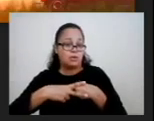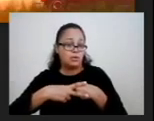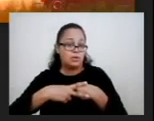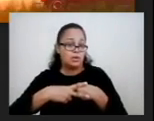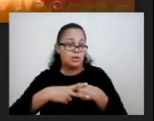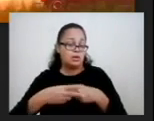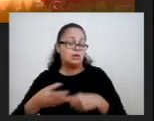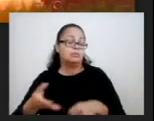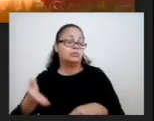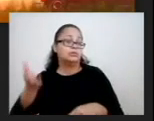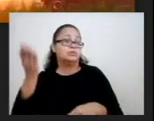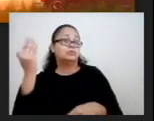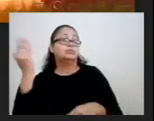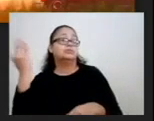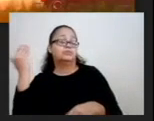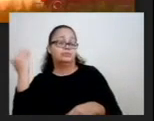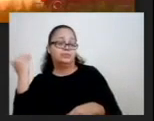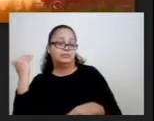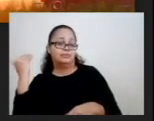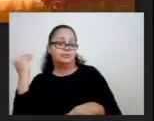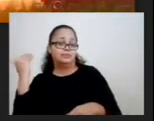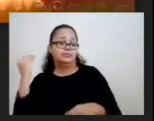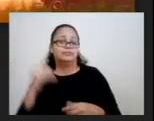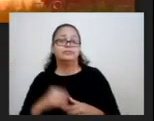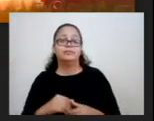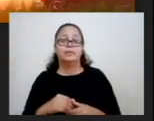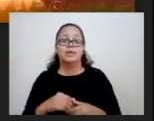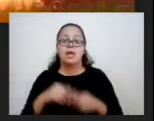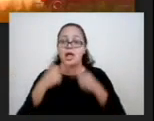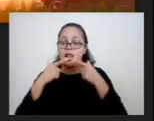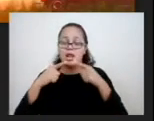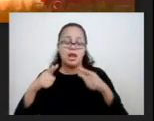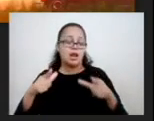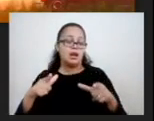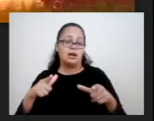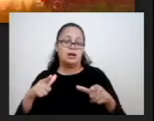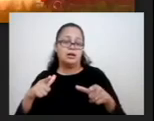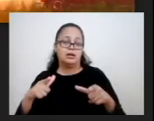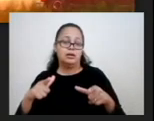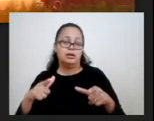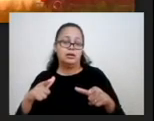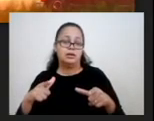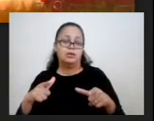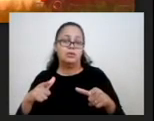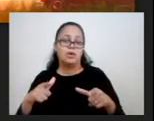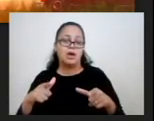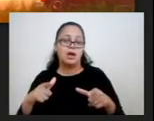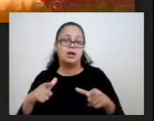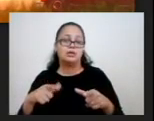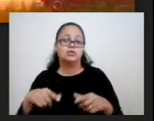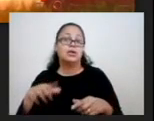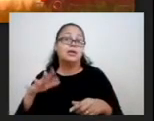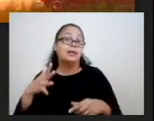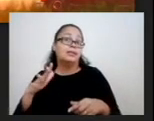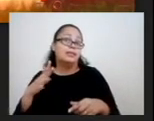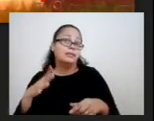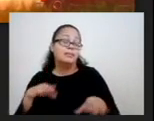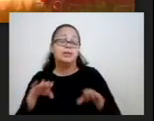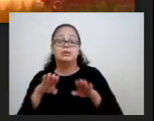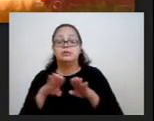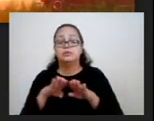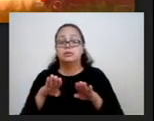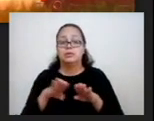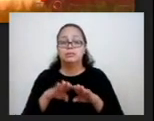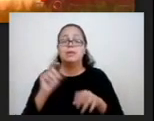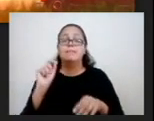se a história já aconteceu, os meus verbos estarão no passado. E a minha linguagem, ela não precisa ser muito formal. Depende muito